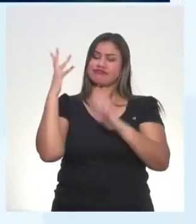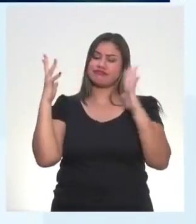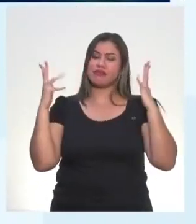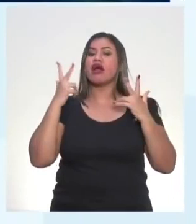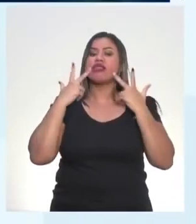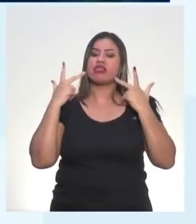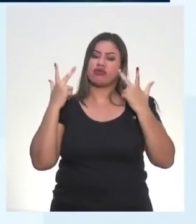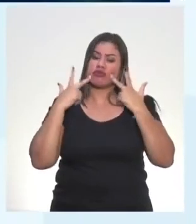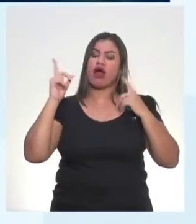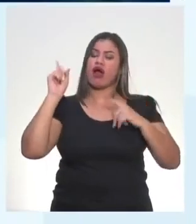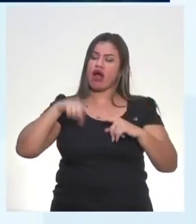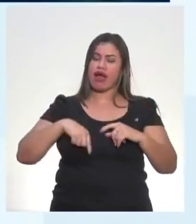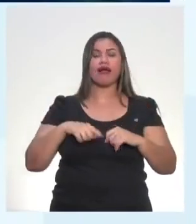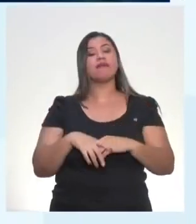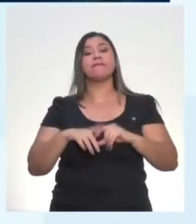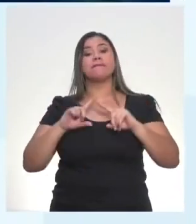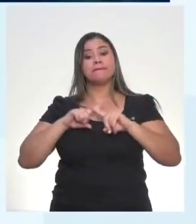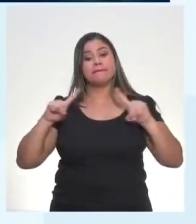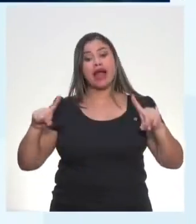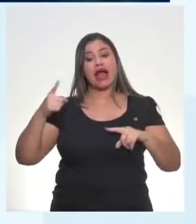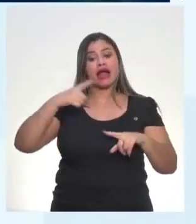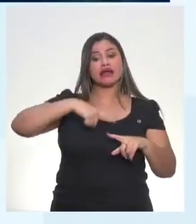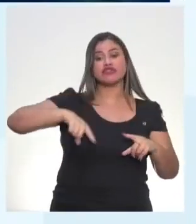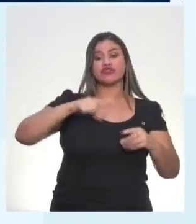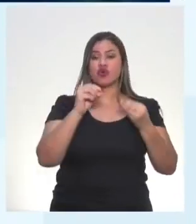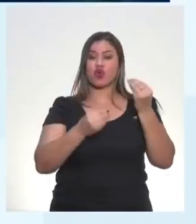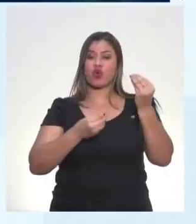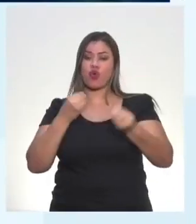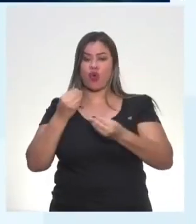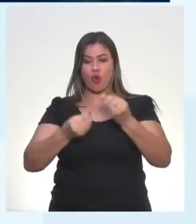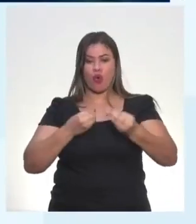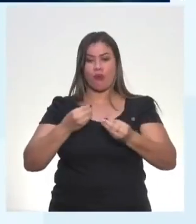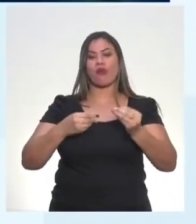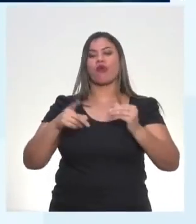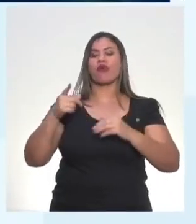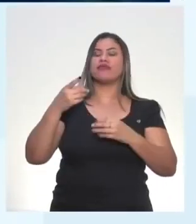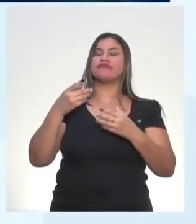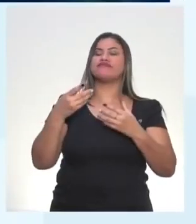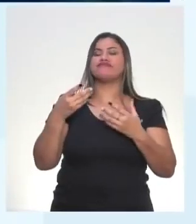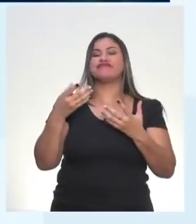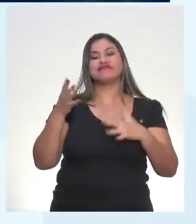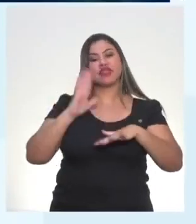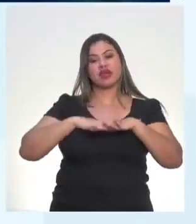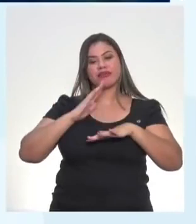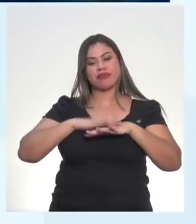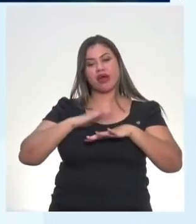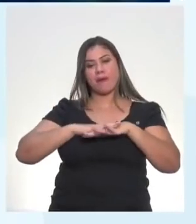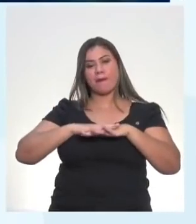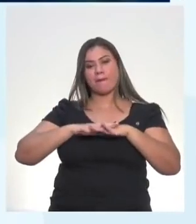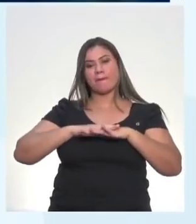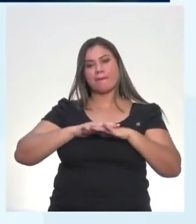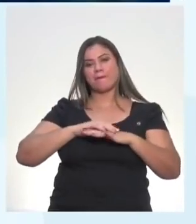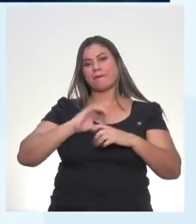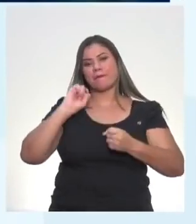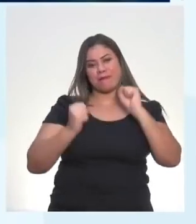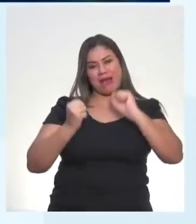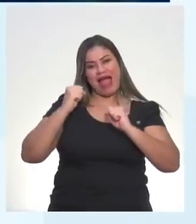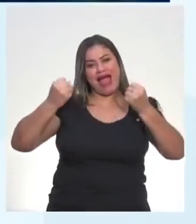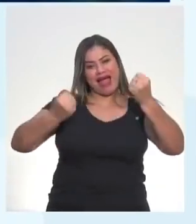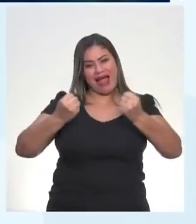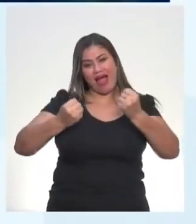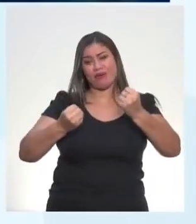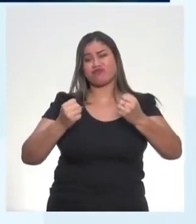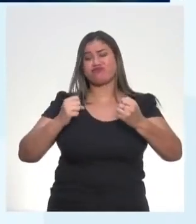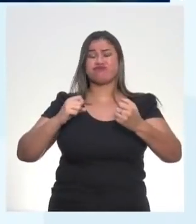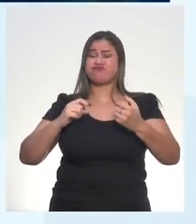É natural? É. Mas a gente, com o nosso quezinho, a gente induz a uma maior